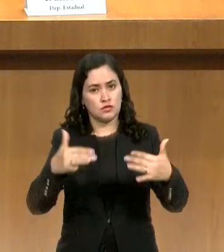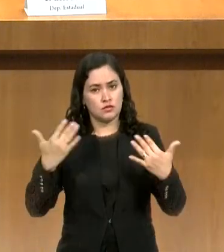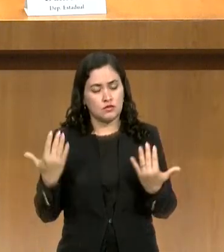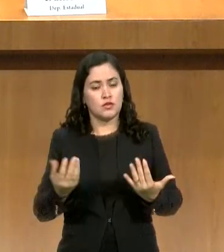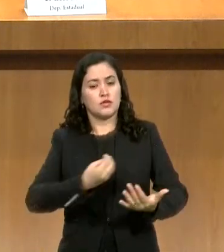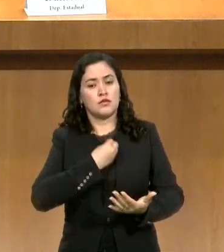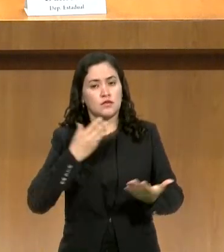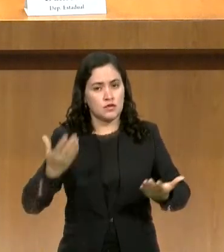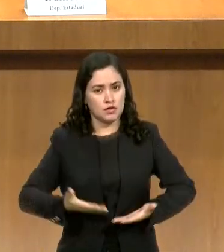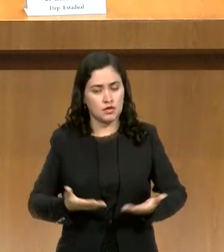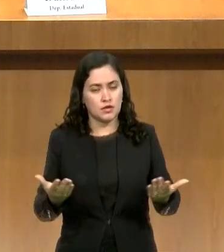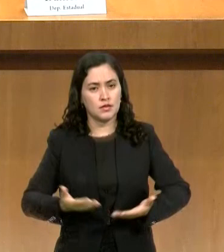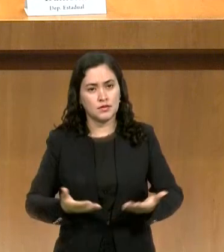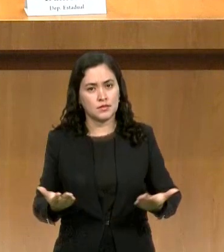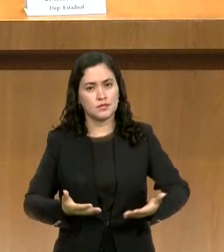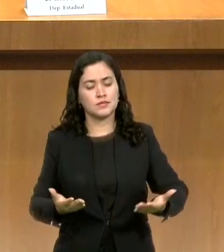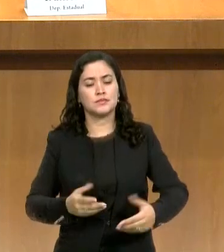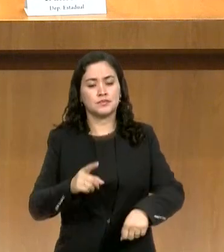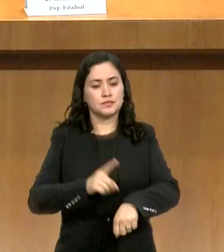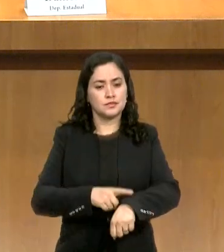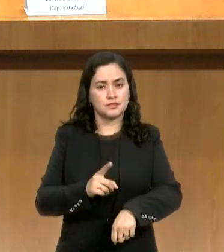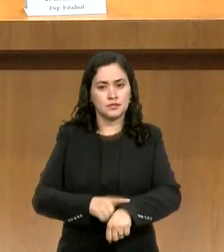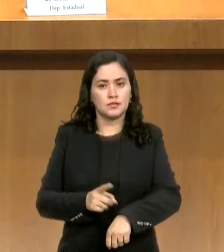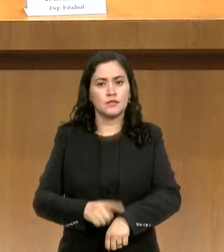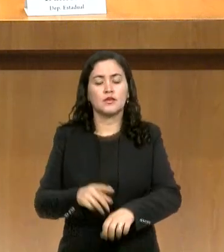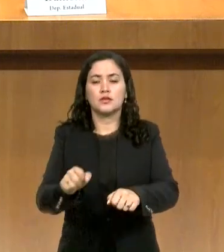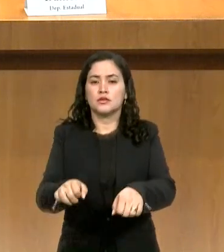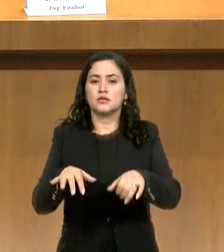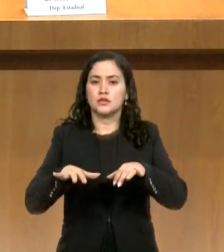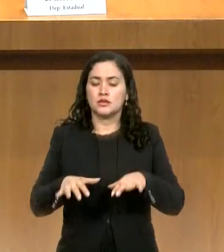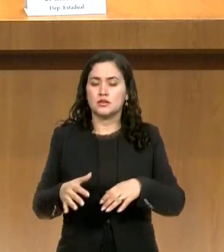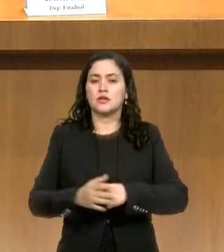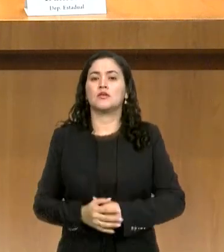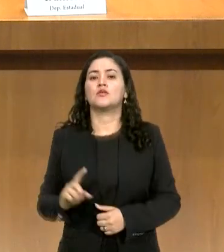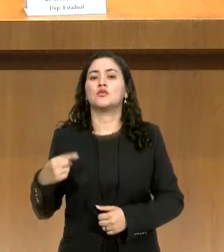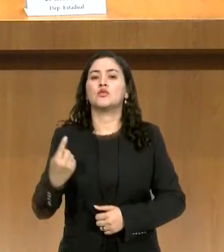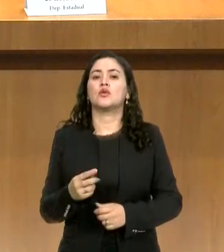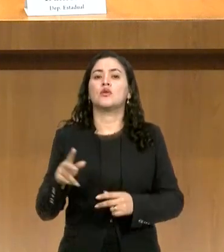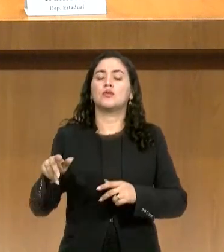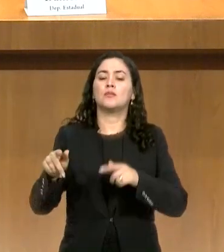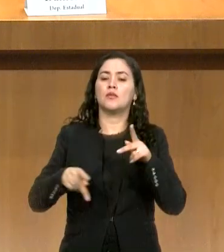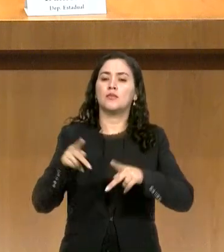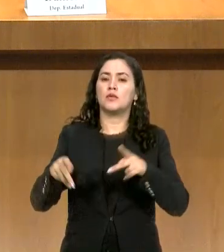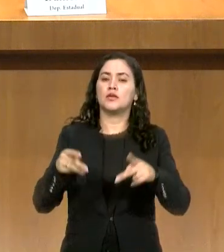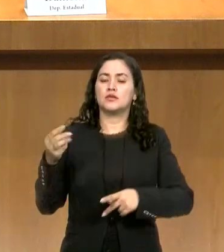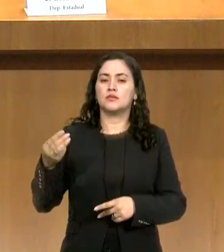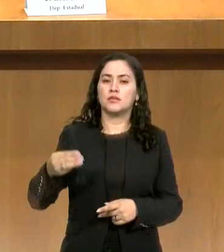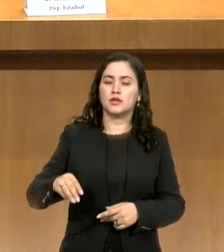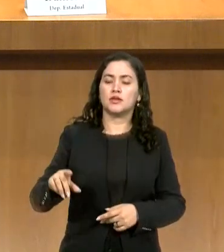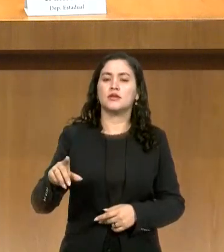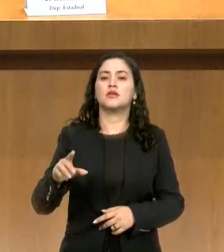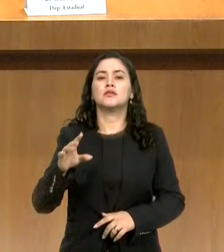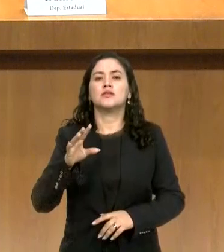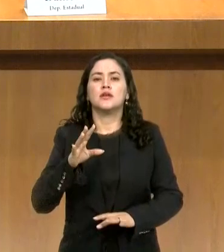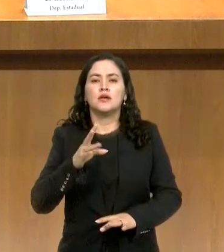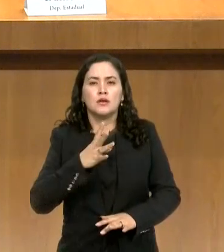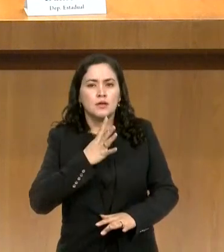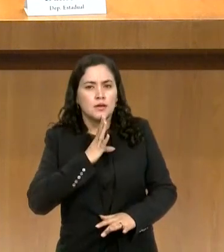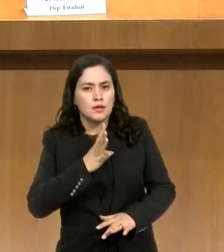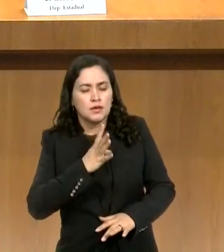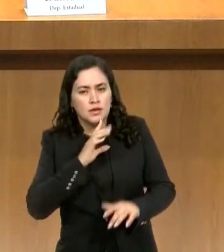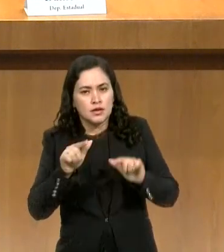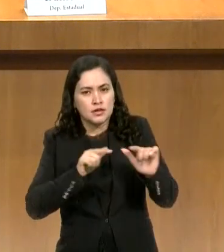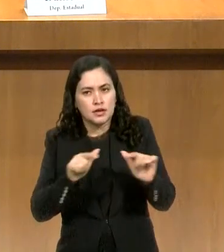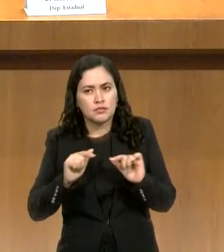sessão plenária. É o momento em que nós, enquanto cidadãos maranhenses, temos acesso ao trabalho dos deputados estaduais, quando eles se reúnem aqui no plenário na GBI,